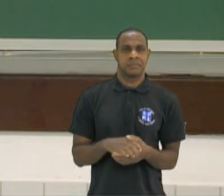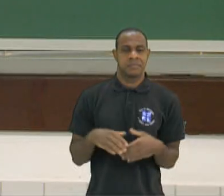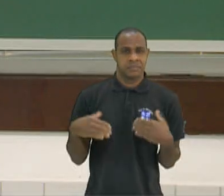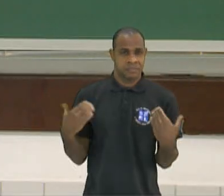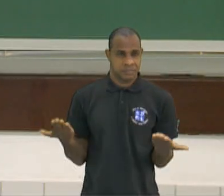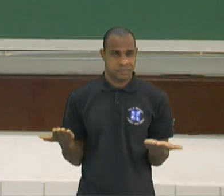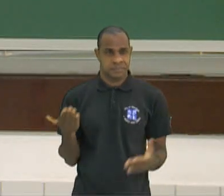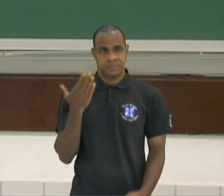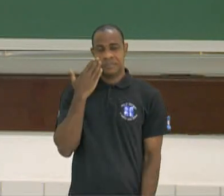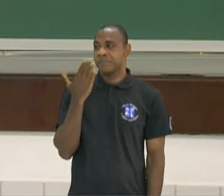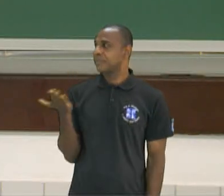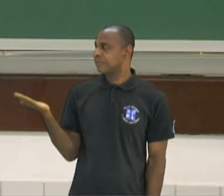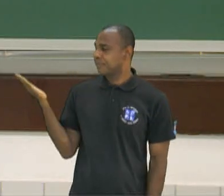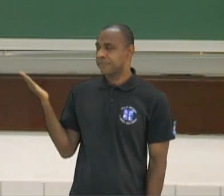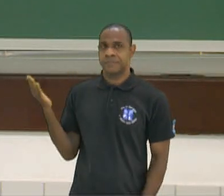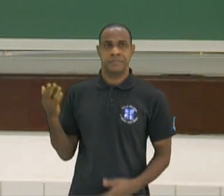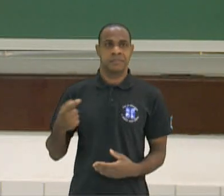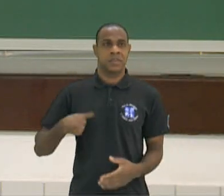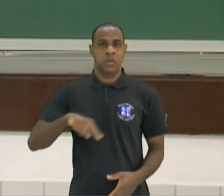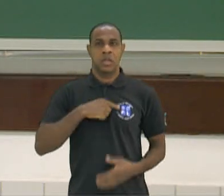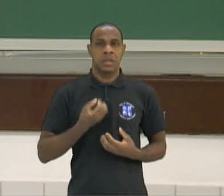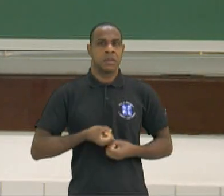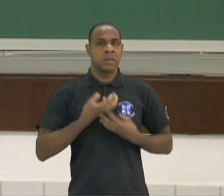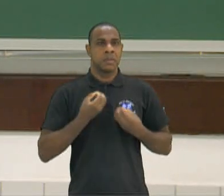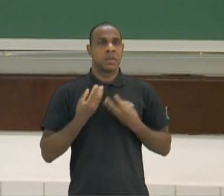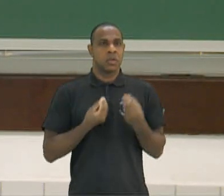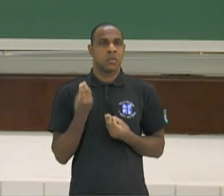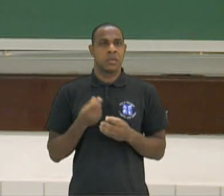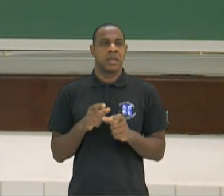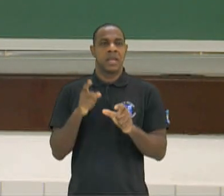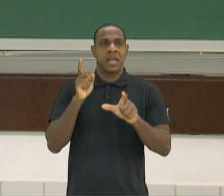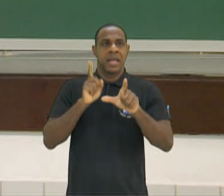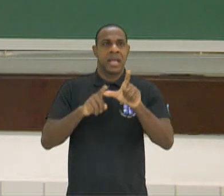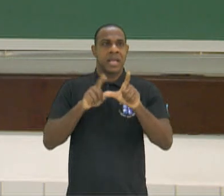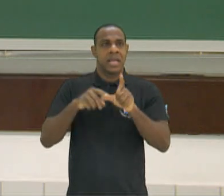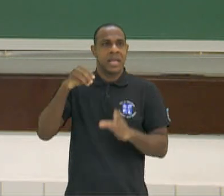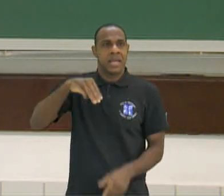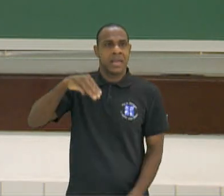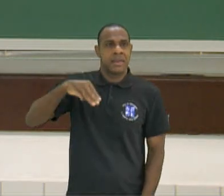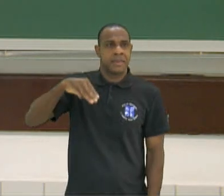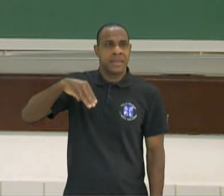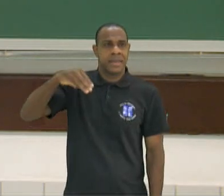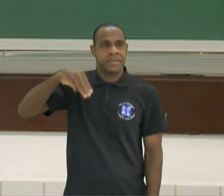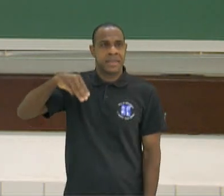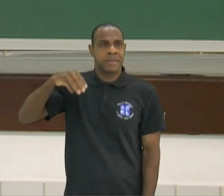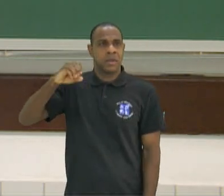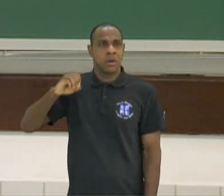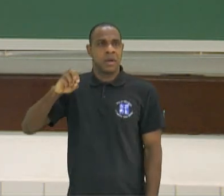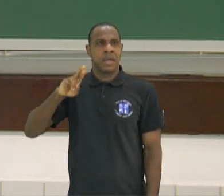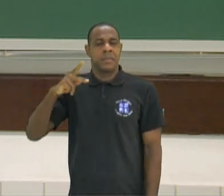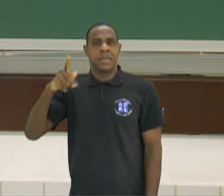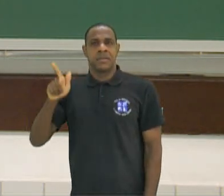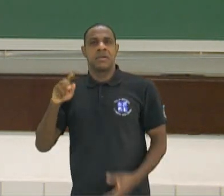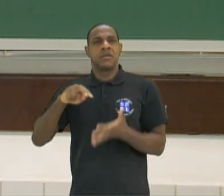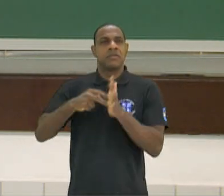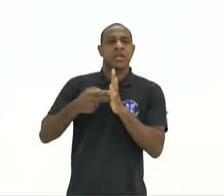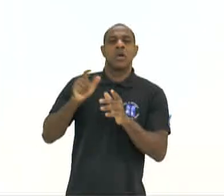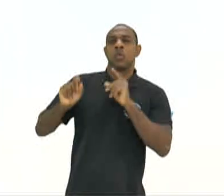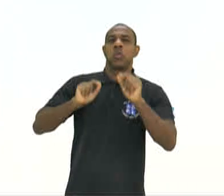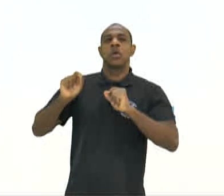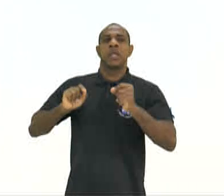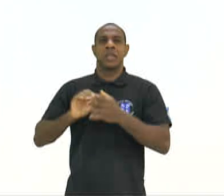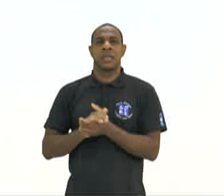Olhem lá, para a nossa expressão, o que as letras ali MMORPG significam?